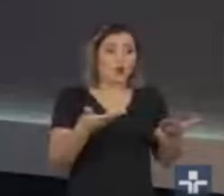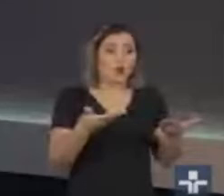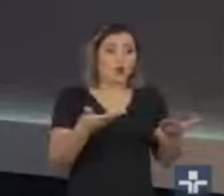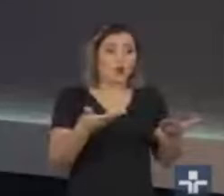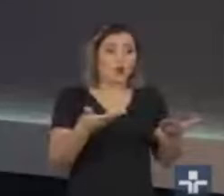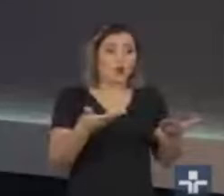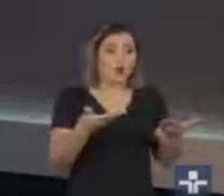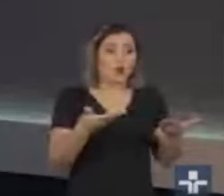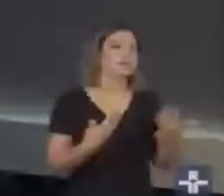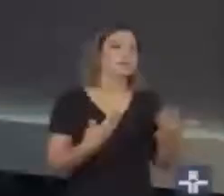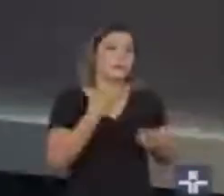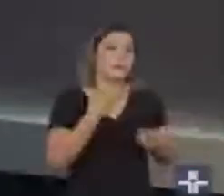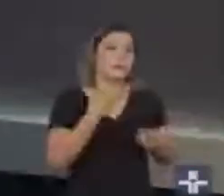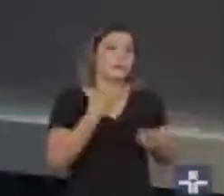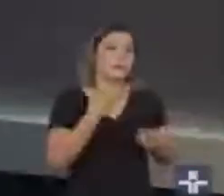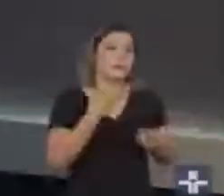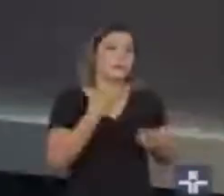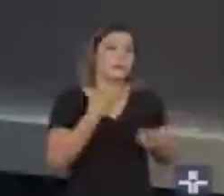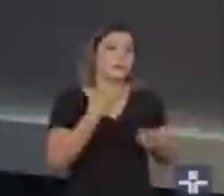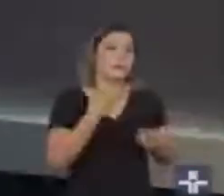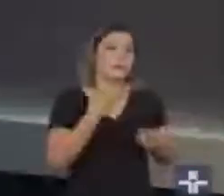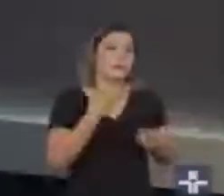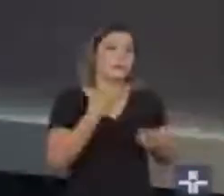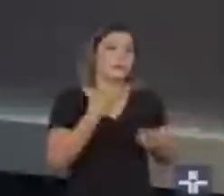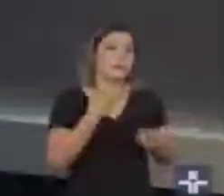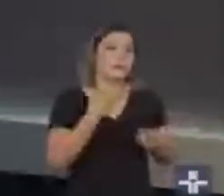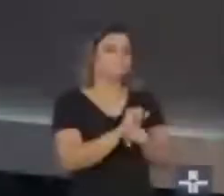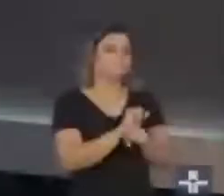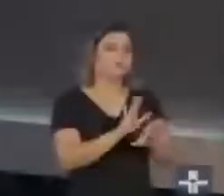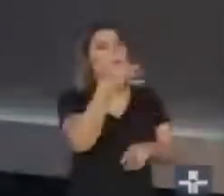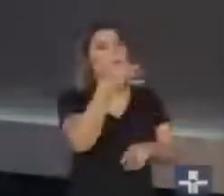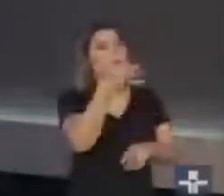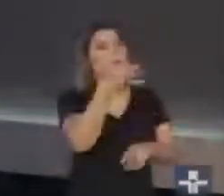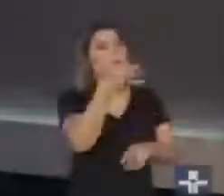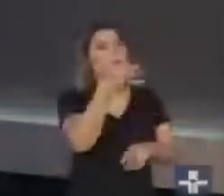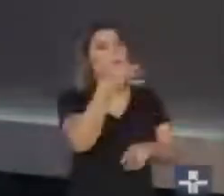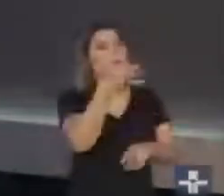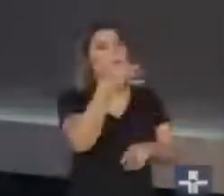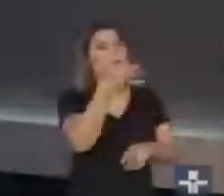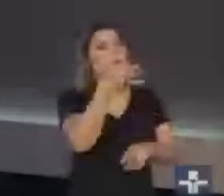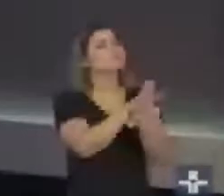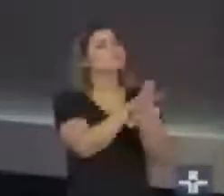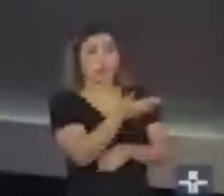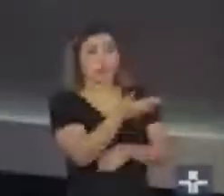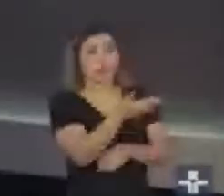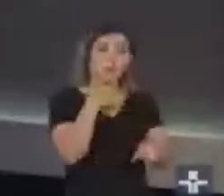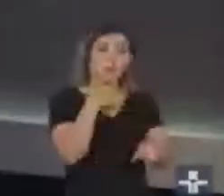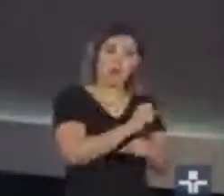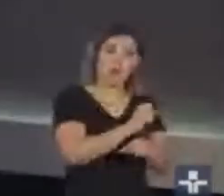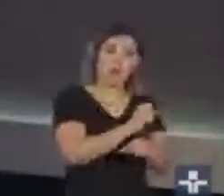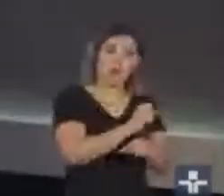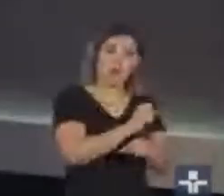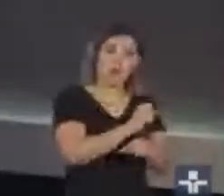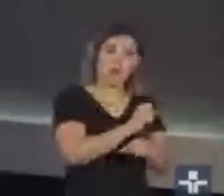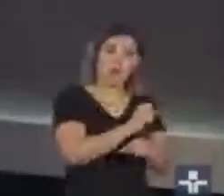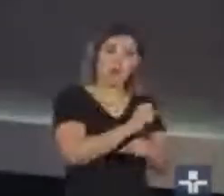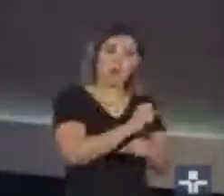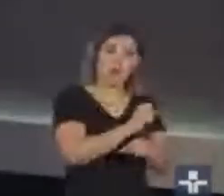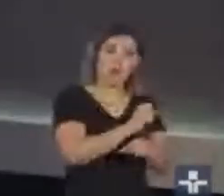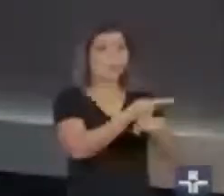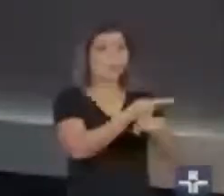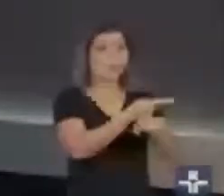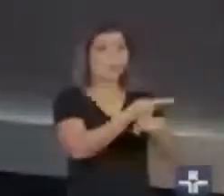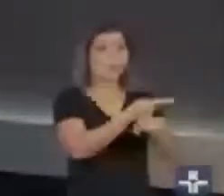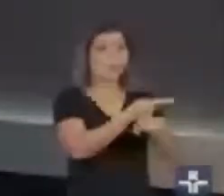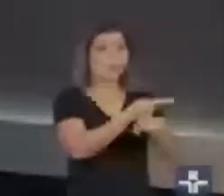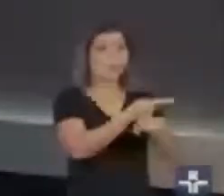fazer neste momento. E qual é a sua recomendação? Devo parar de buscar emprego agora e